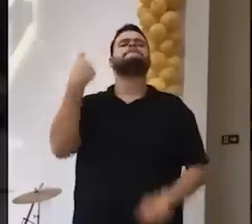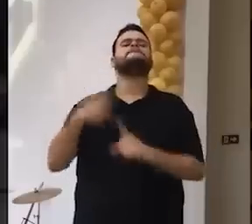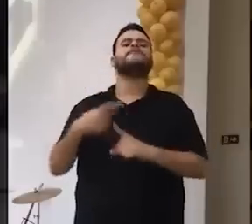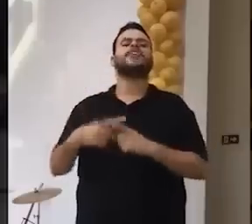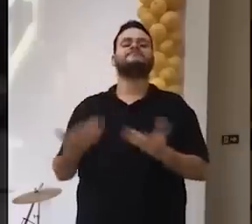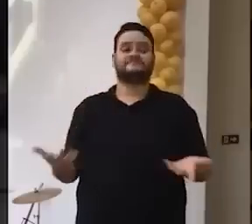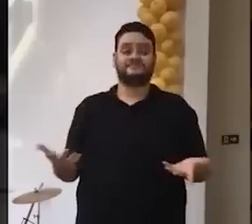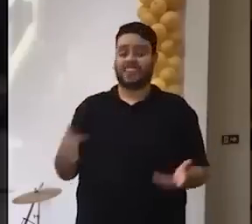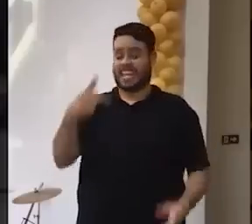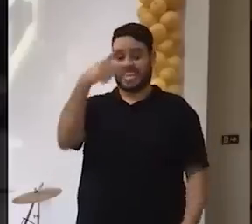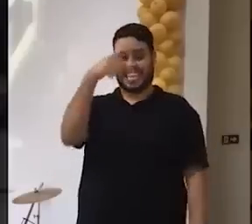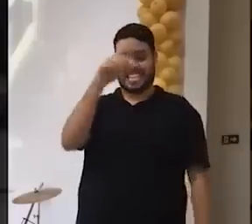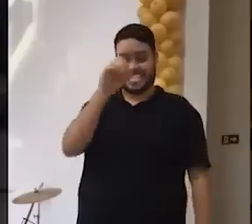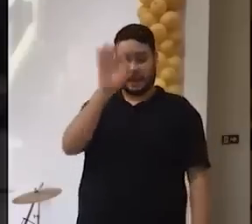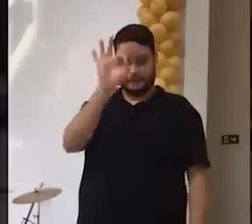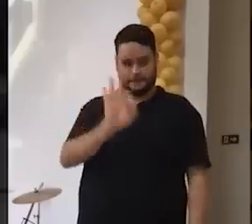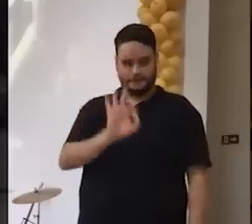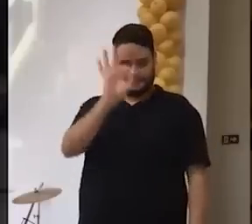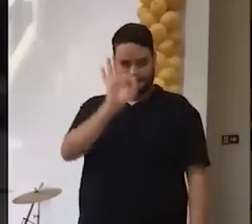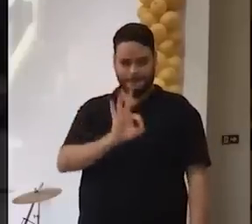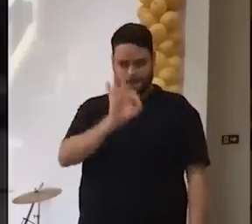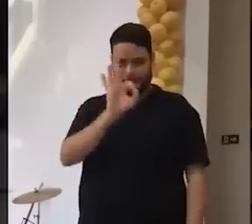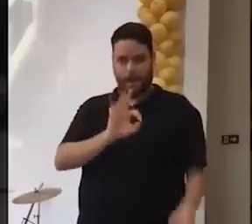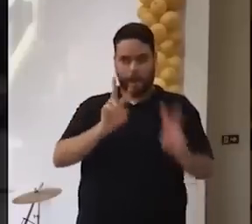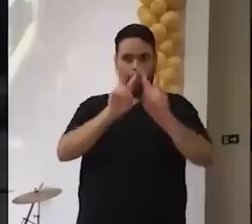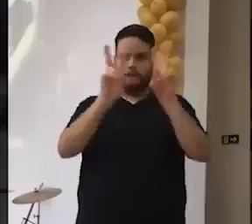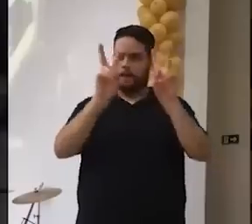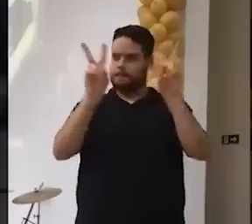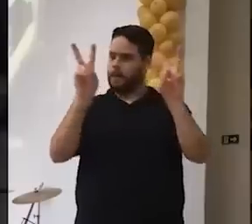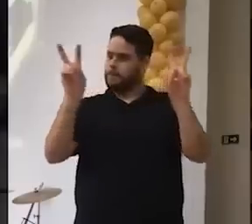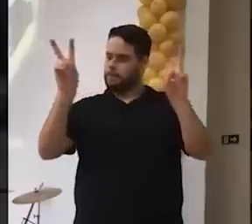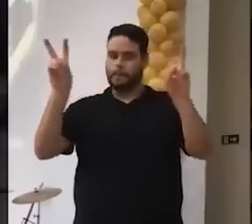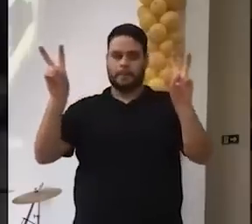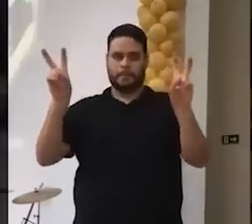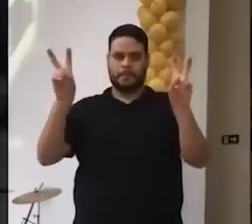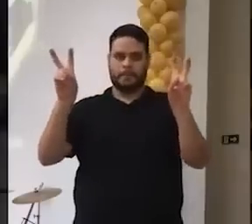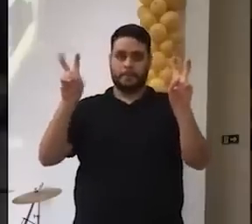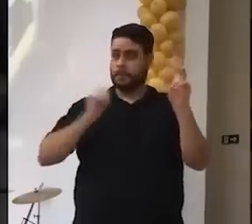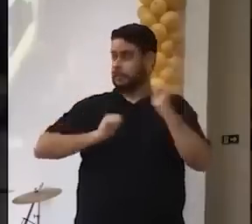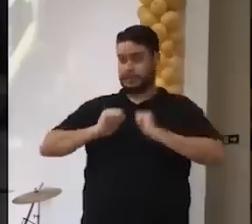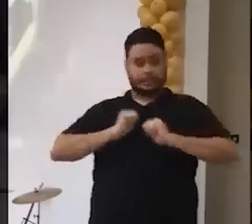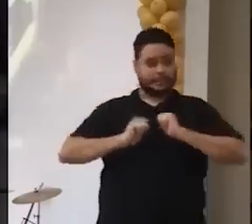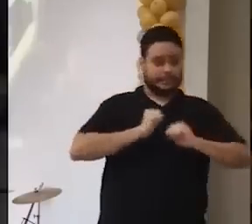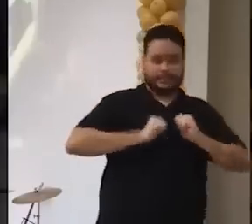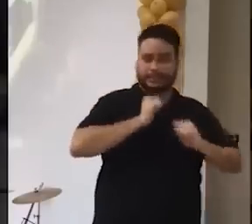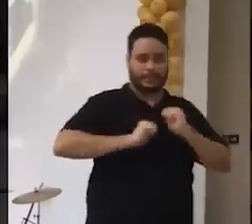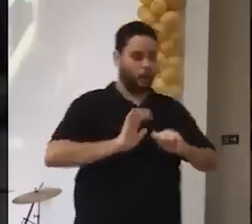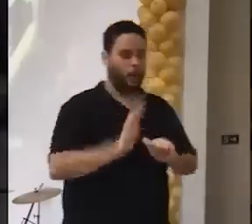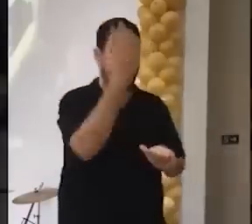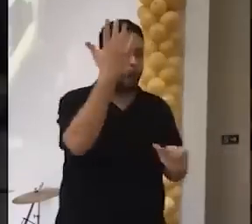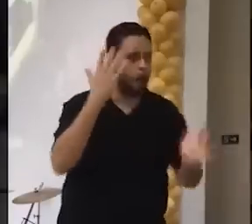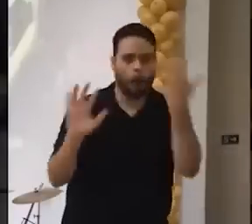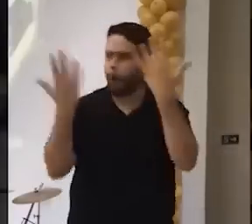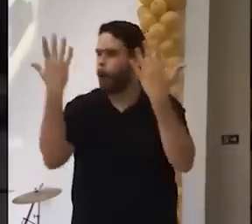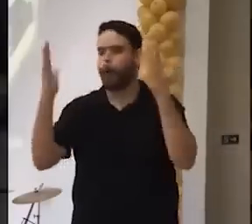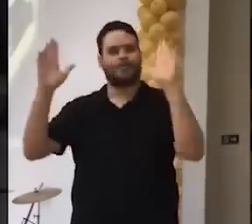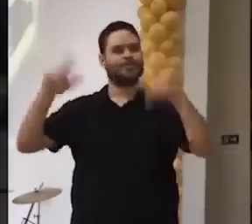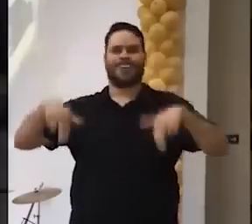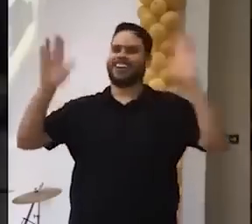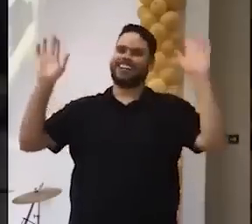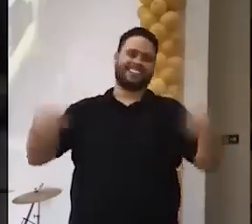70% dos assuntos que nos deixam ansiosos nunca vão acontecer. A gente sofre